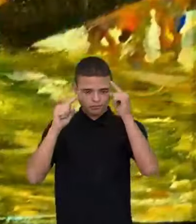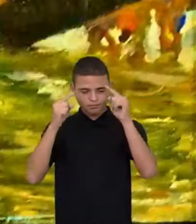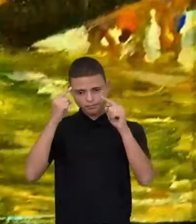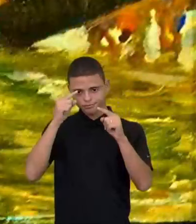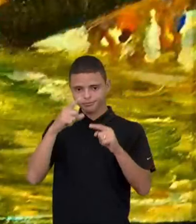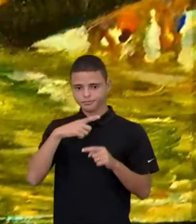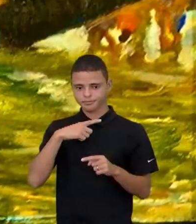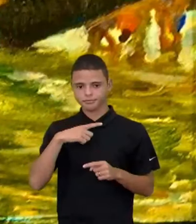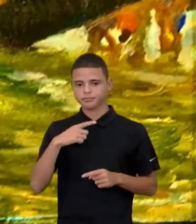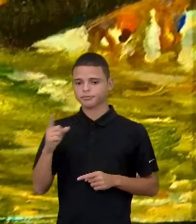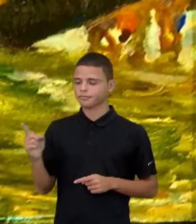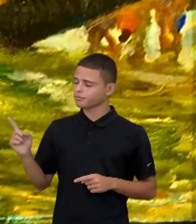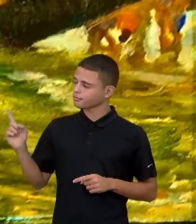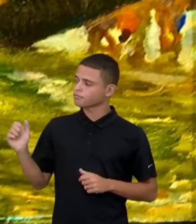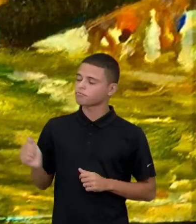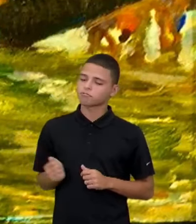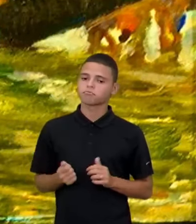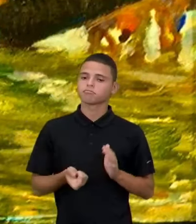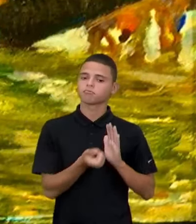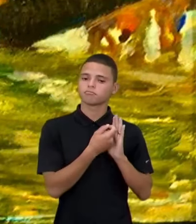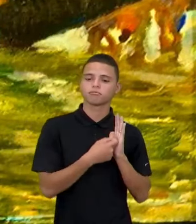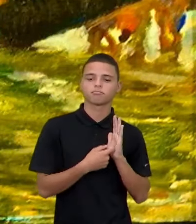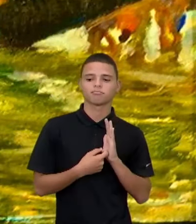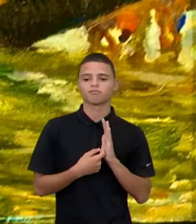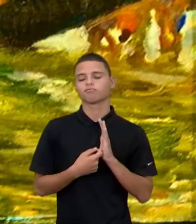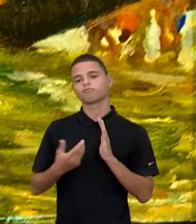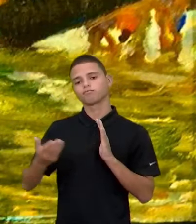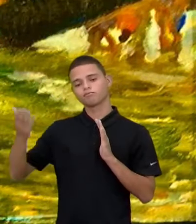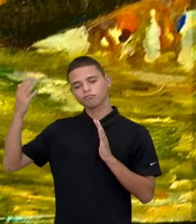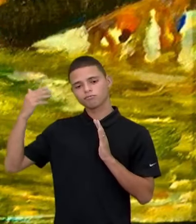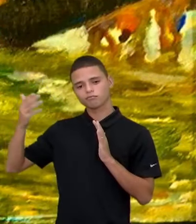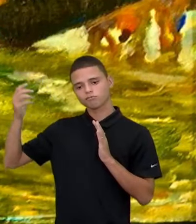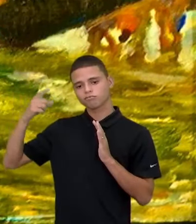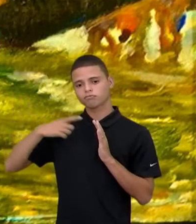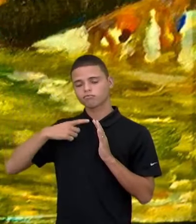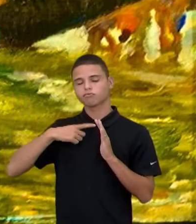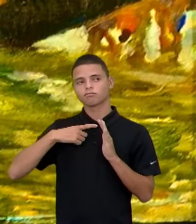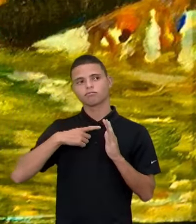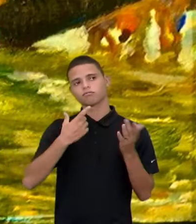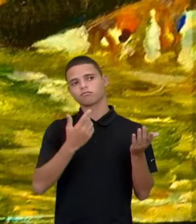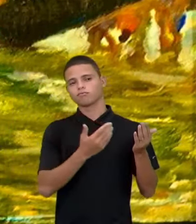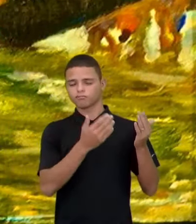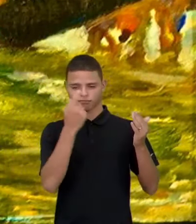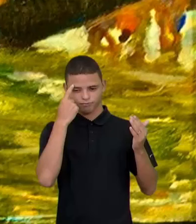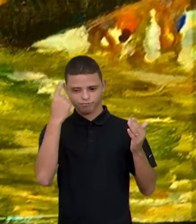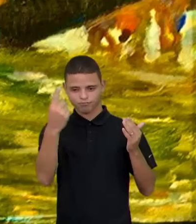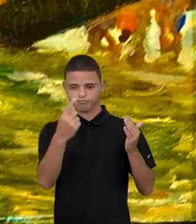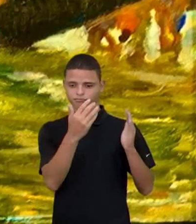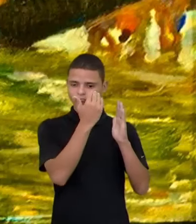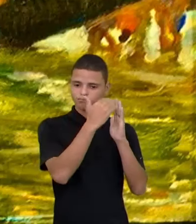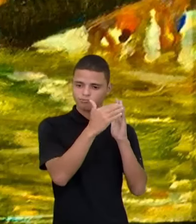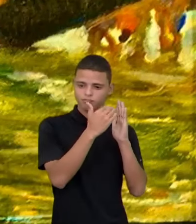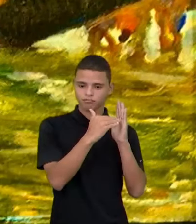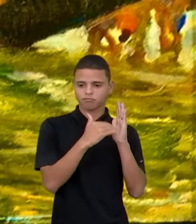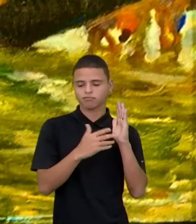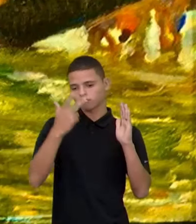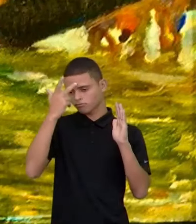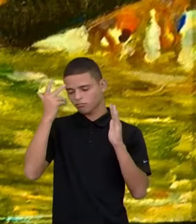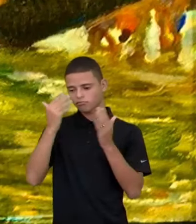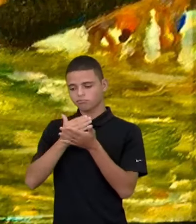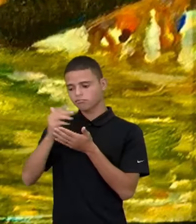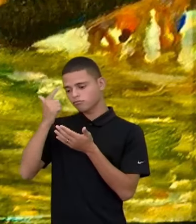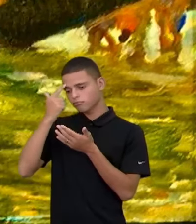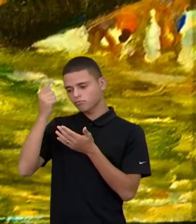uma escrita não tradicional da música, né? Se antes a gente tinha a partitura, as pessoas começam a pensar em outras formas de escrever as